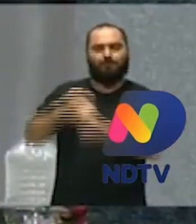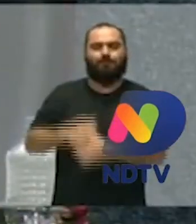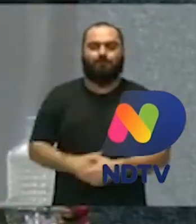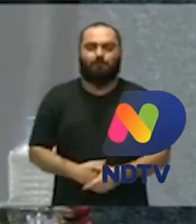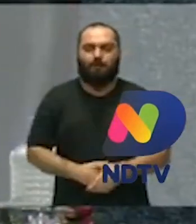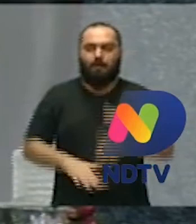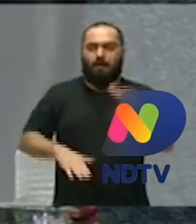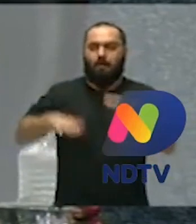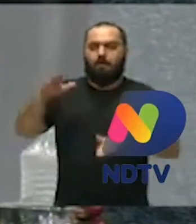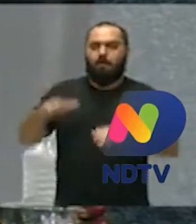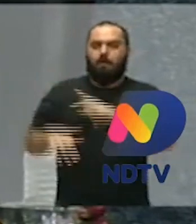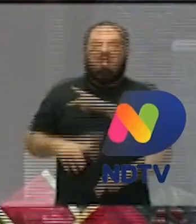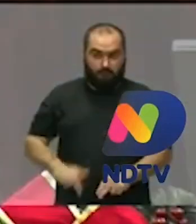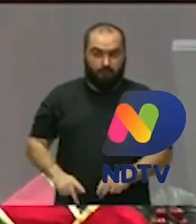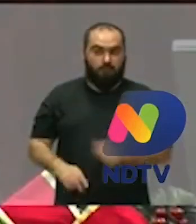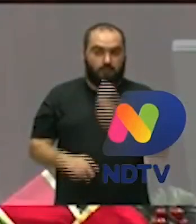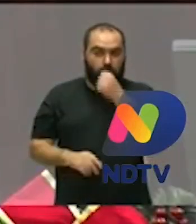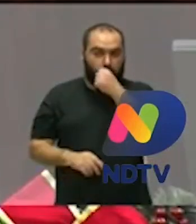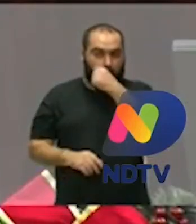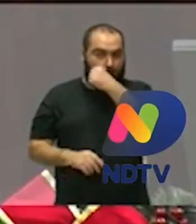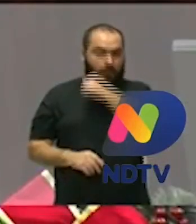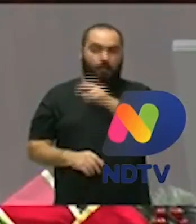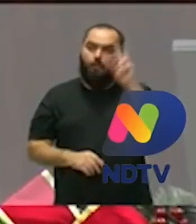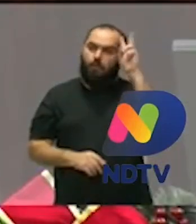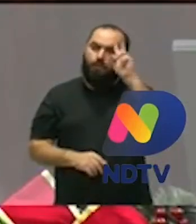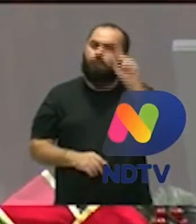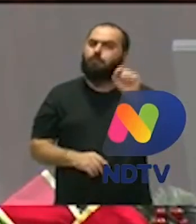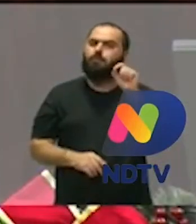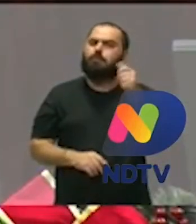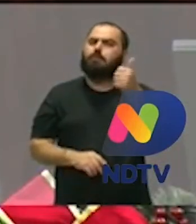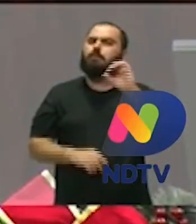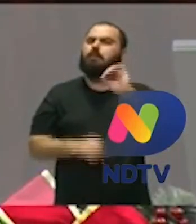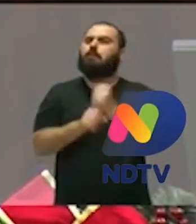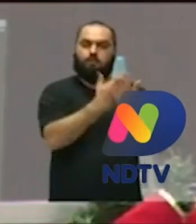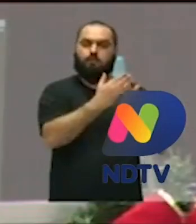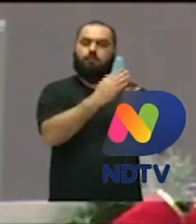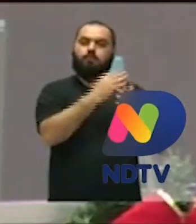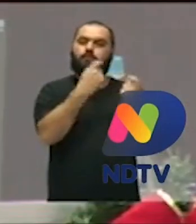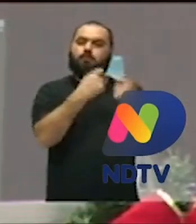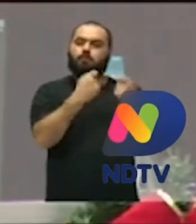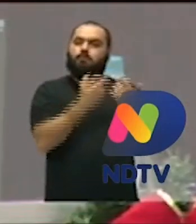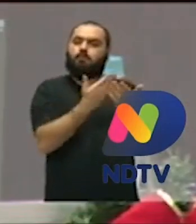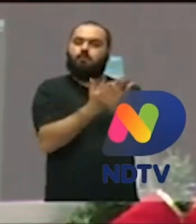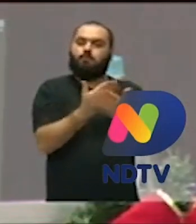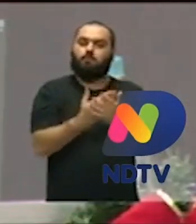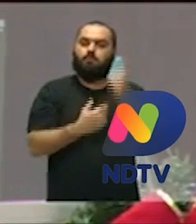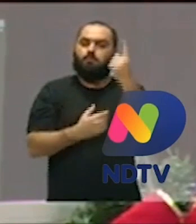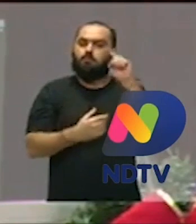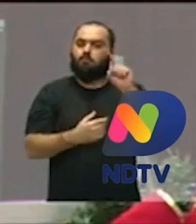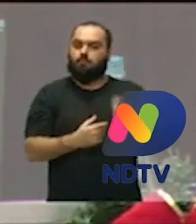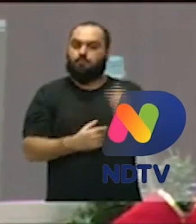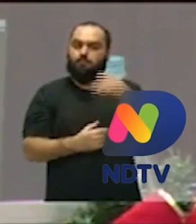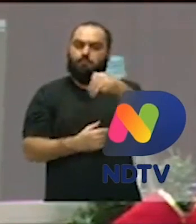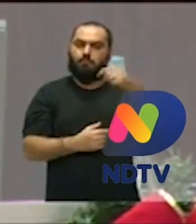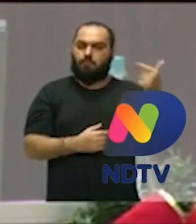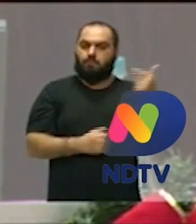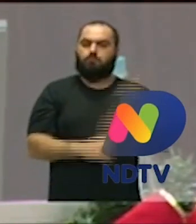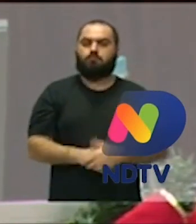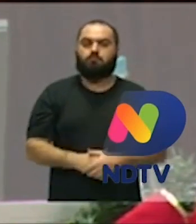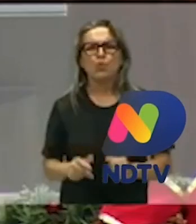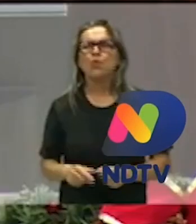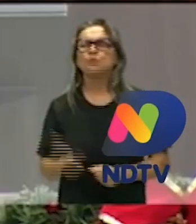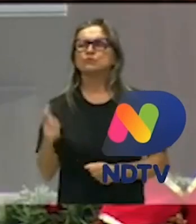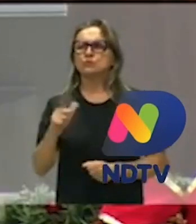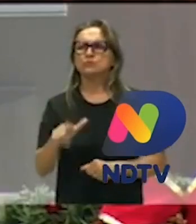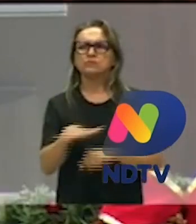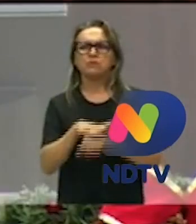além de medidas para desburocratizar o processo o projeto passa agora pela segunda votação na semana